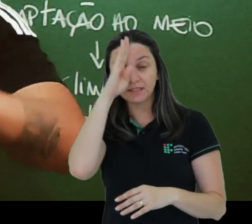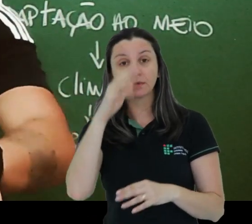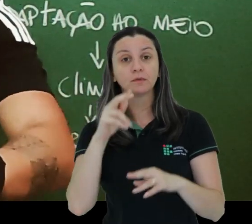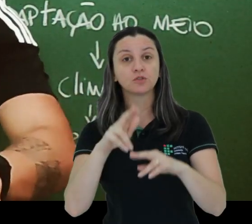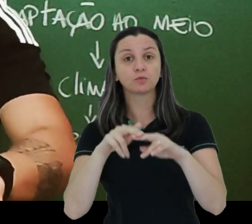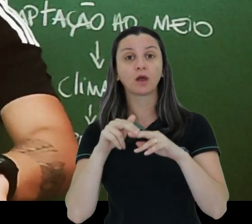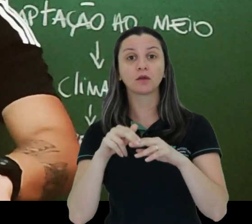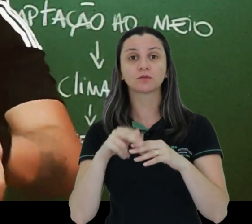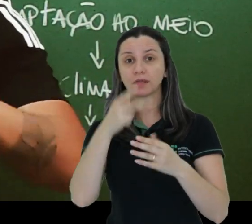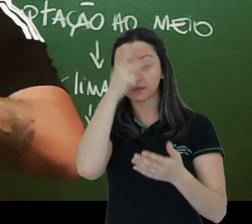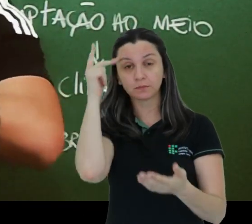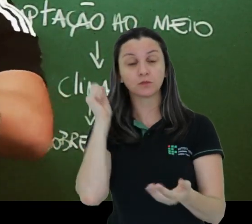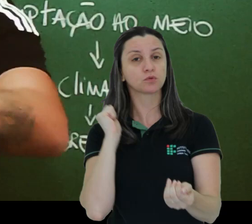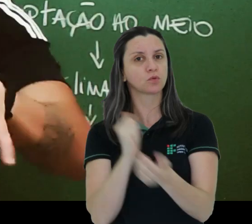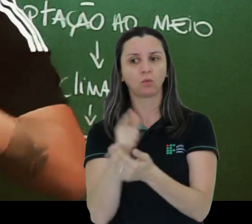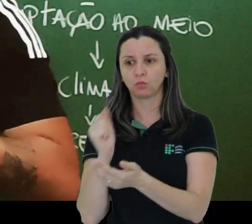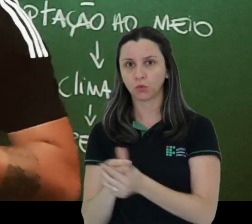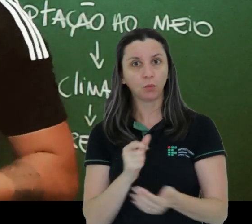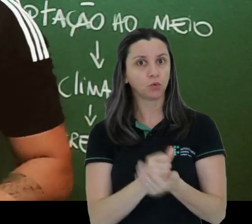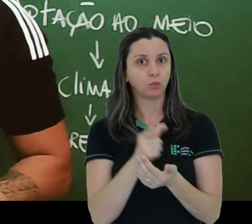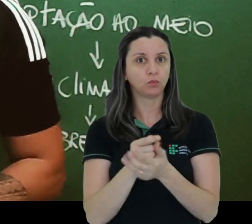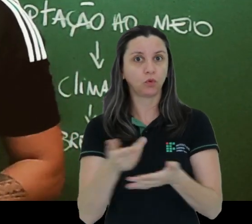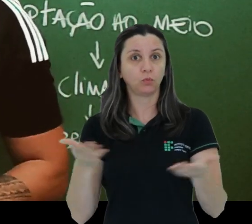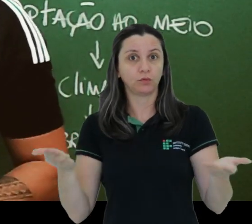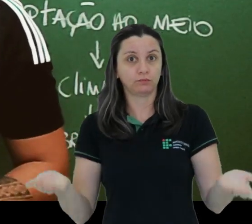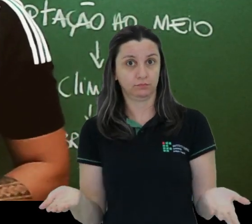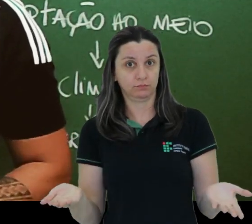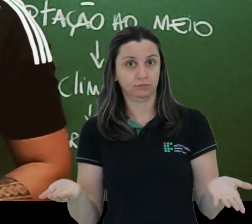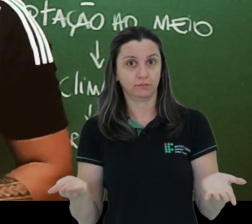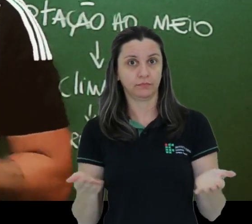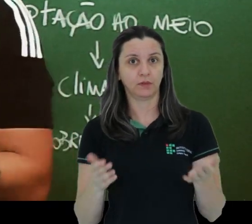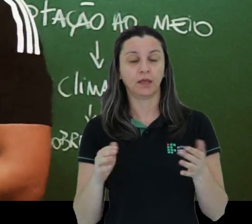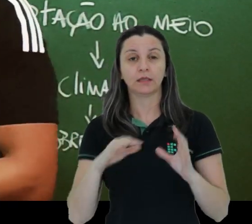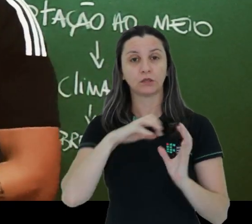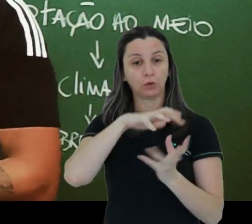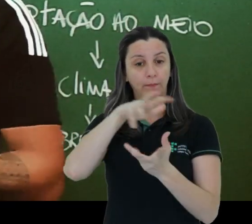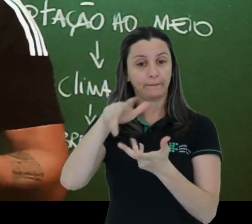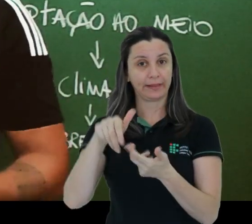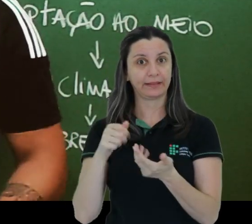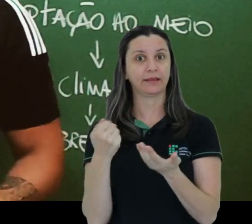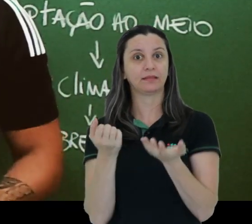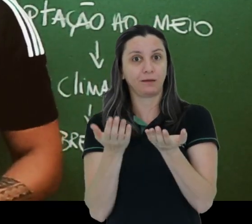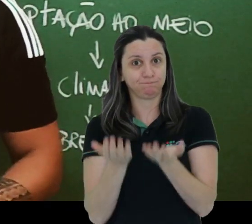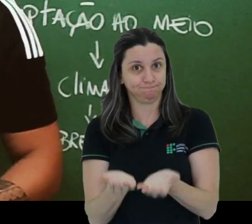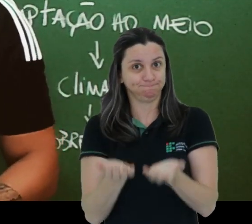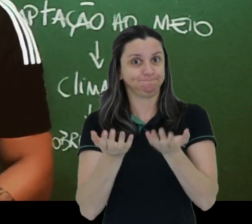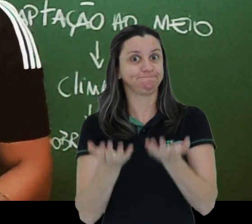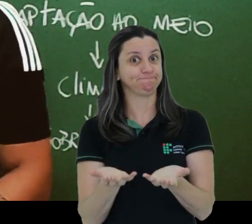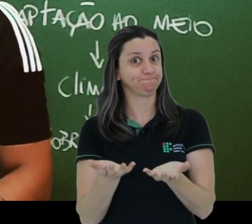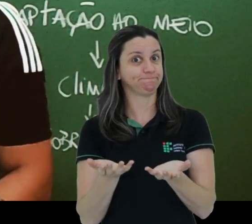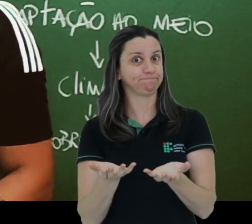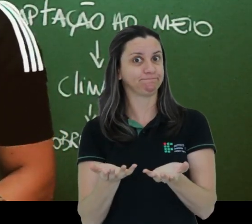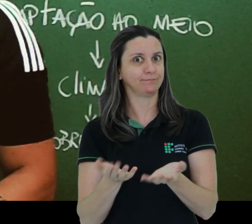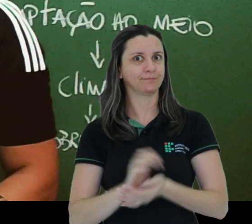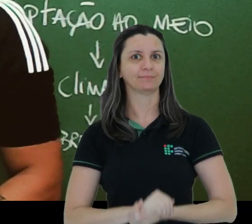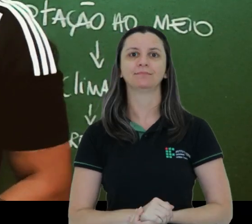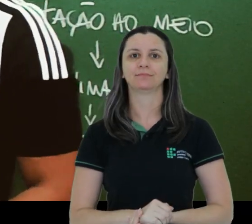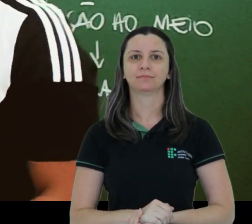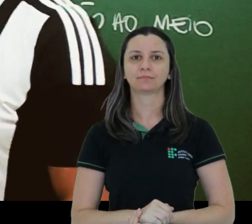pelo padrão de consumo que nós temos. Será que o nosso planeta vai